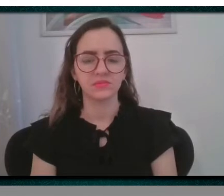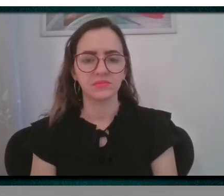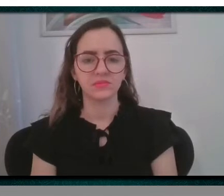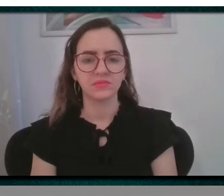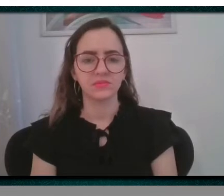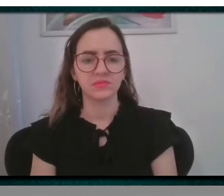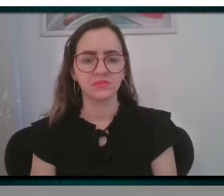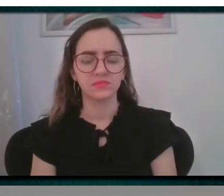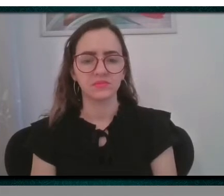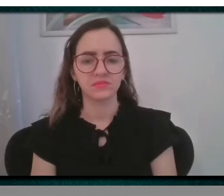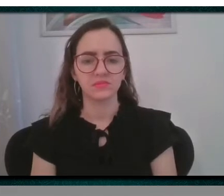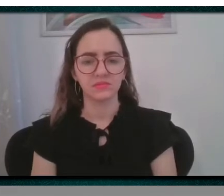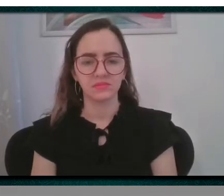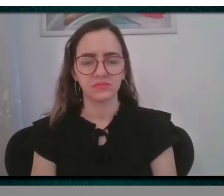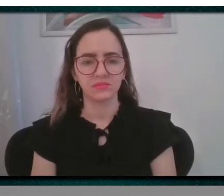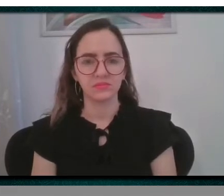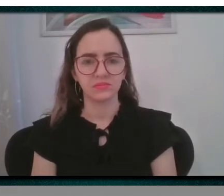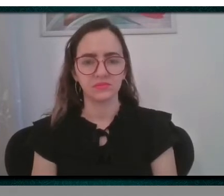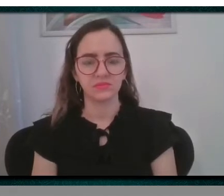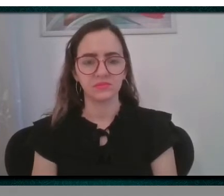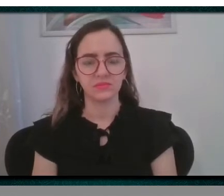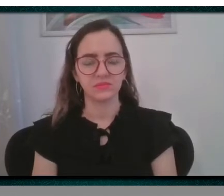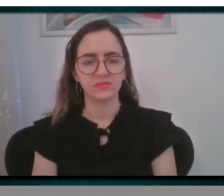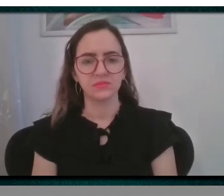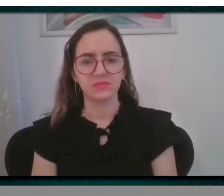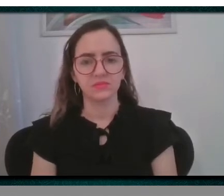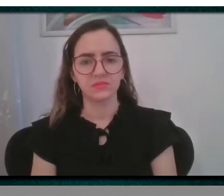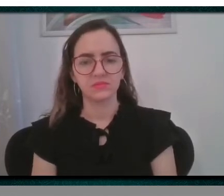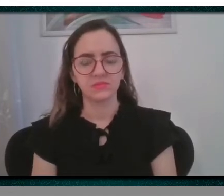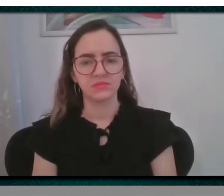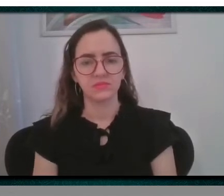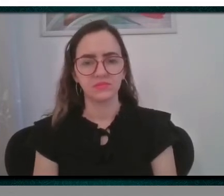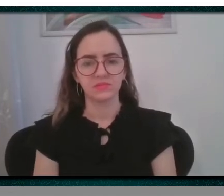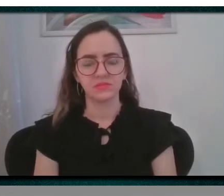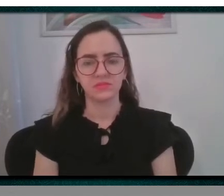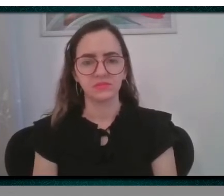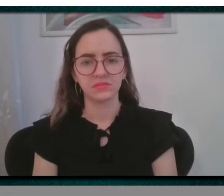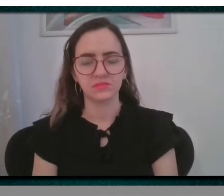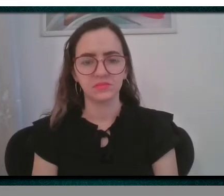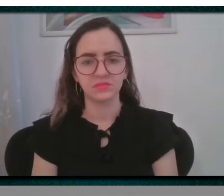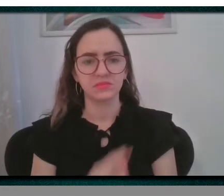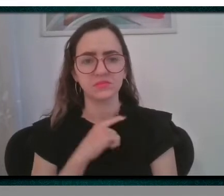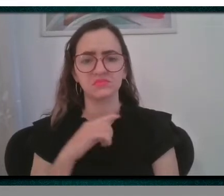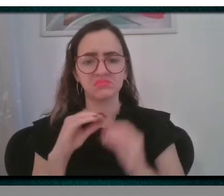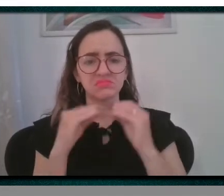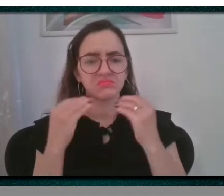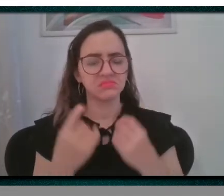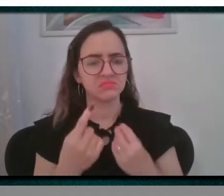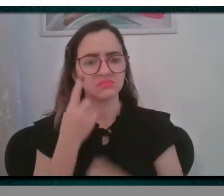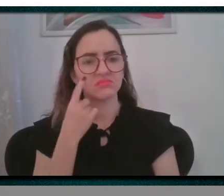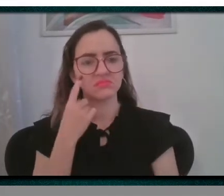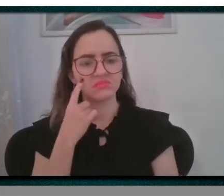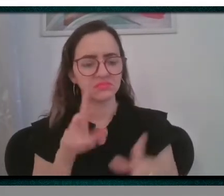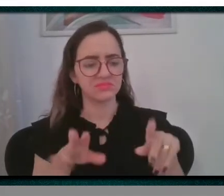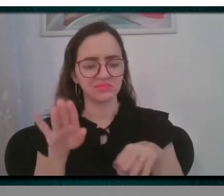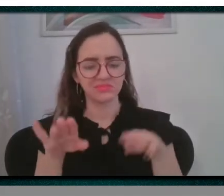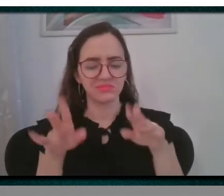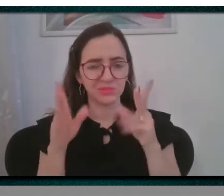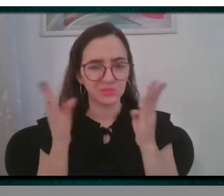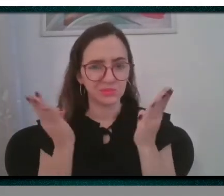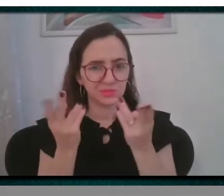Em uma substância, isso não vai fazer diferença, porque quando a gente tem essas duas quantidades iguais, cara, aí simplesmente